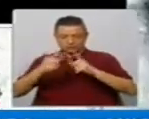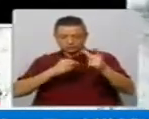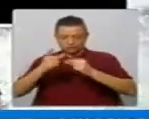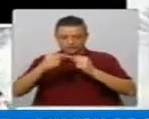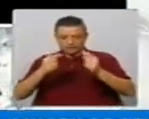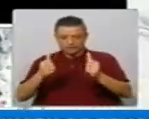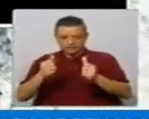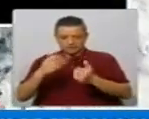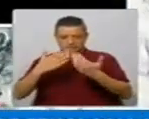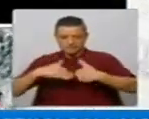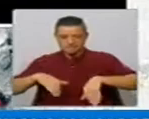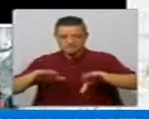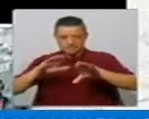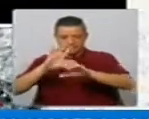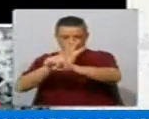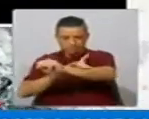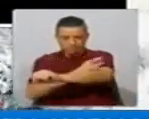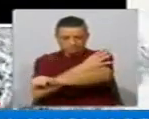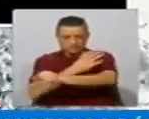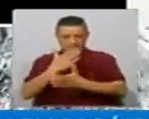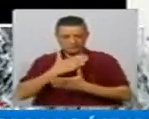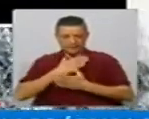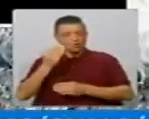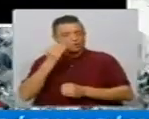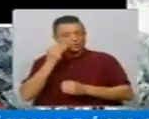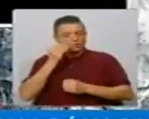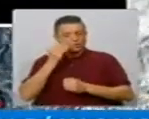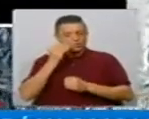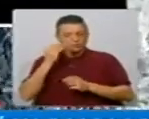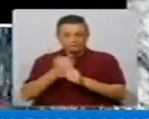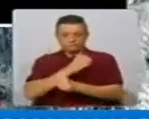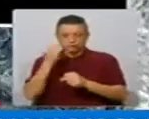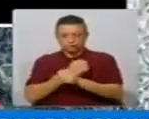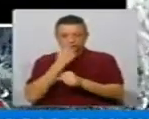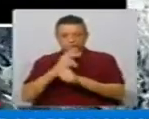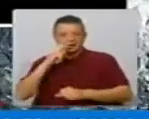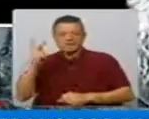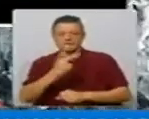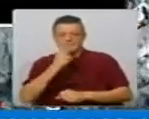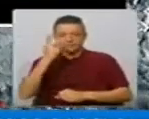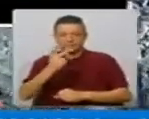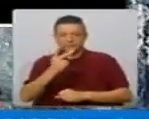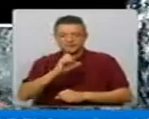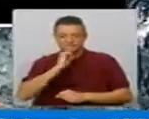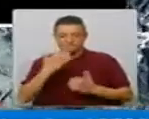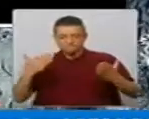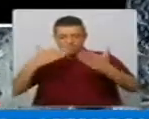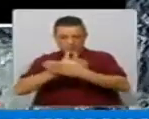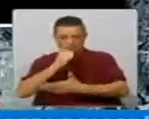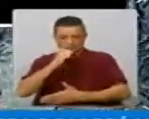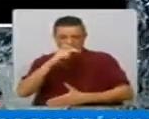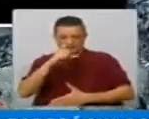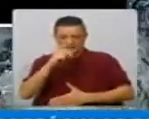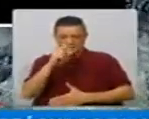que trazem um bocadinho de poesia também sobre como é que funciona a vida e morte, quase autenticamente, de galáxias dentro de